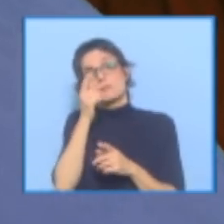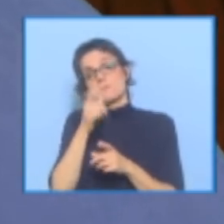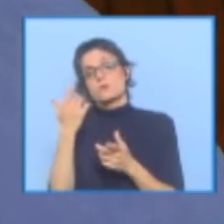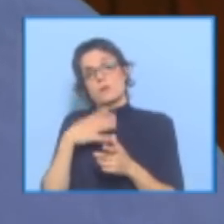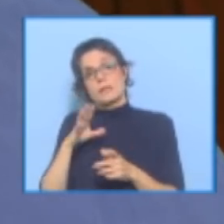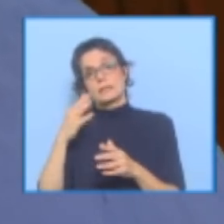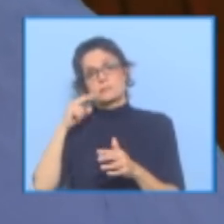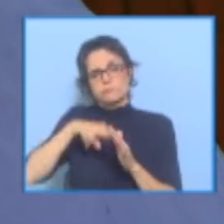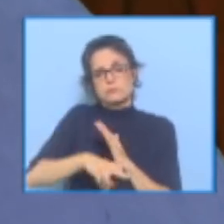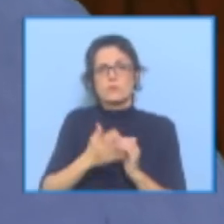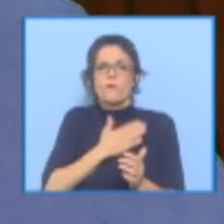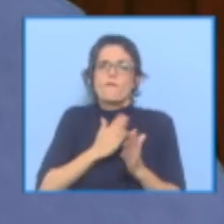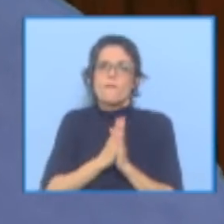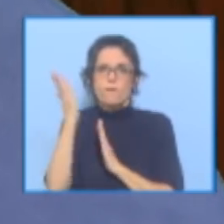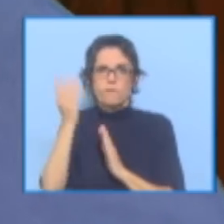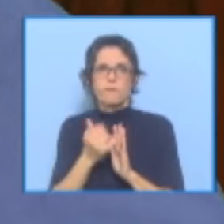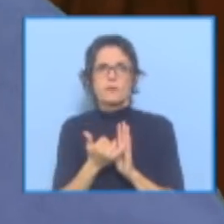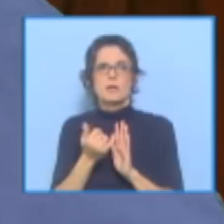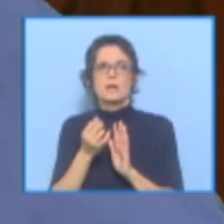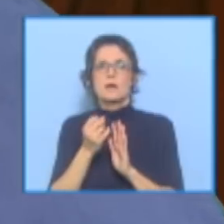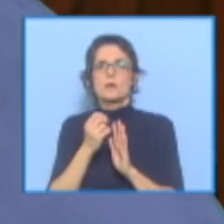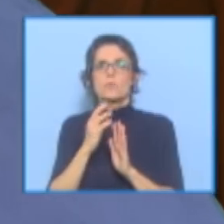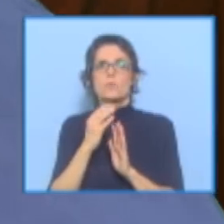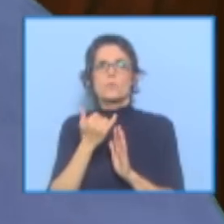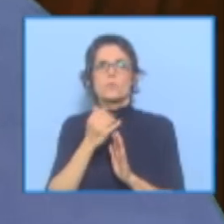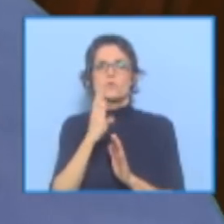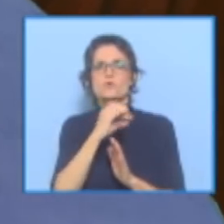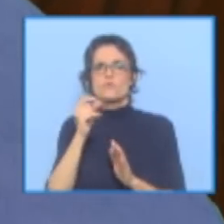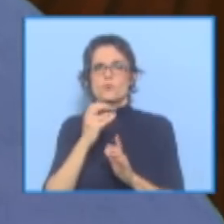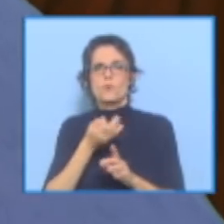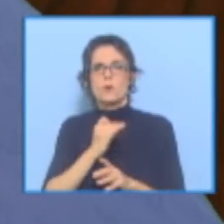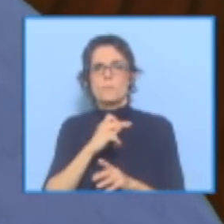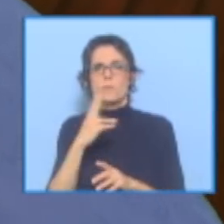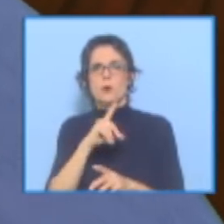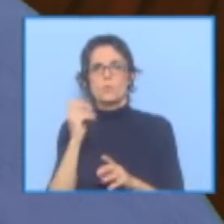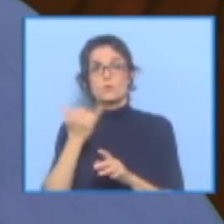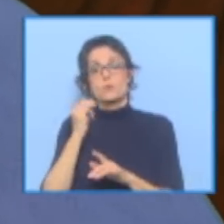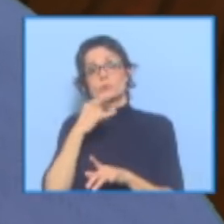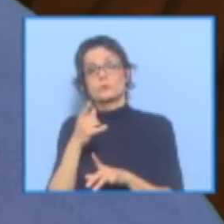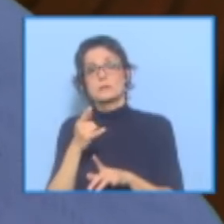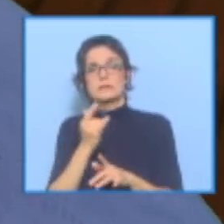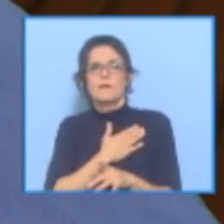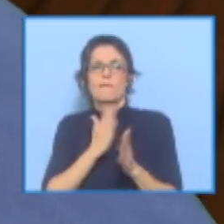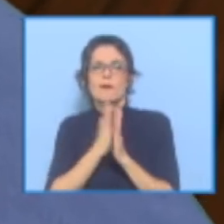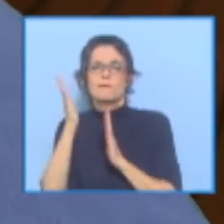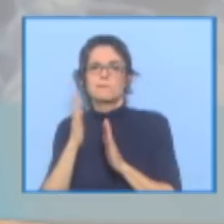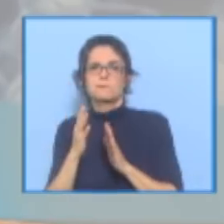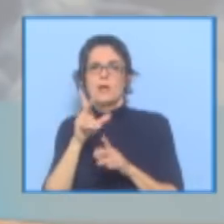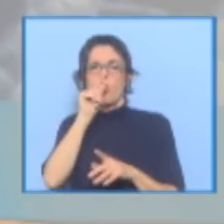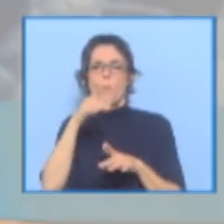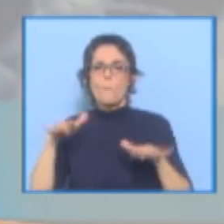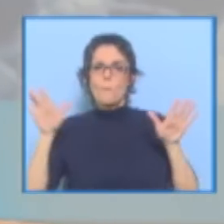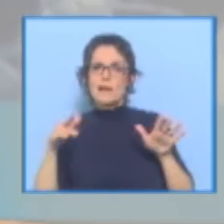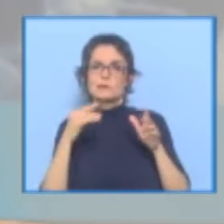fé, ou São João Paulo II dizia que a fé é como um pássaro com duas asas, a asa da fé e a asa da razão.